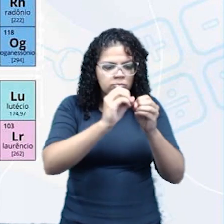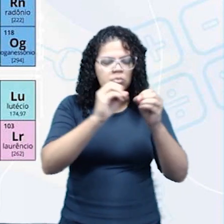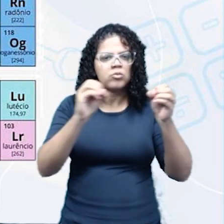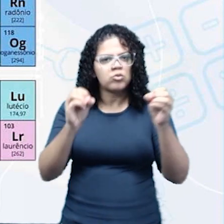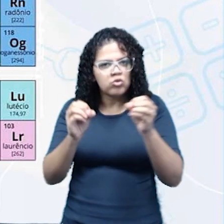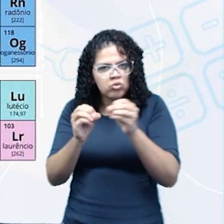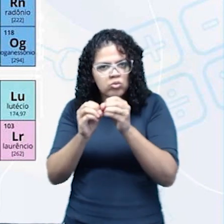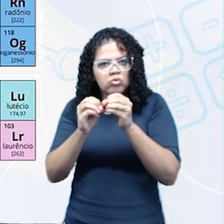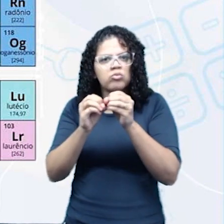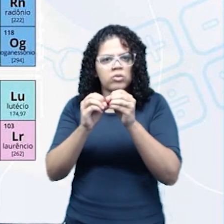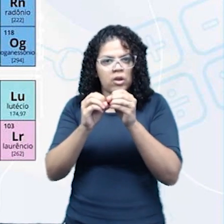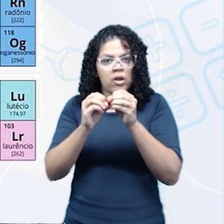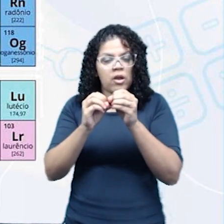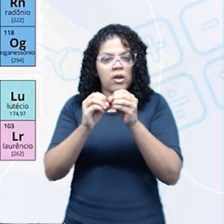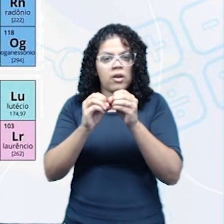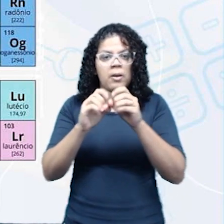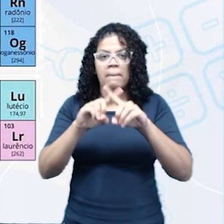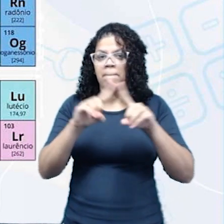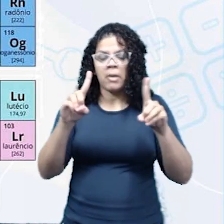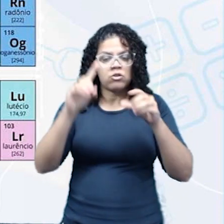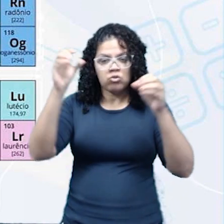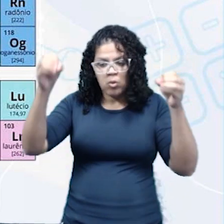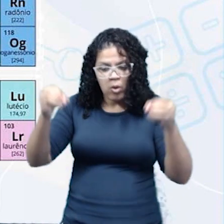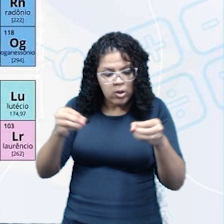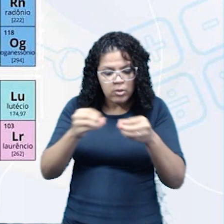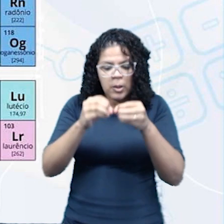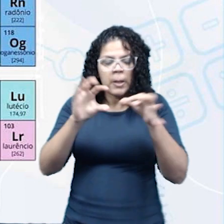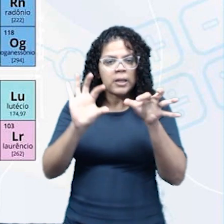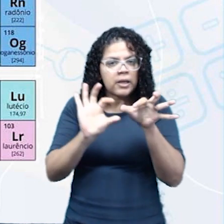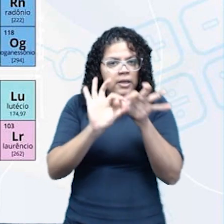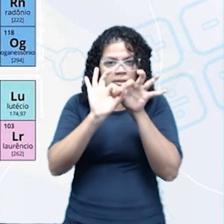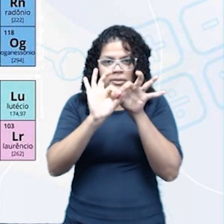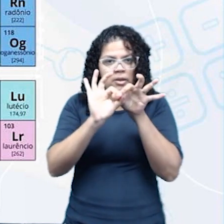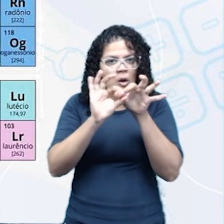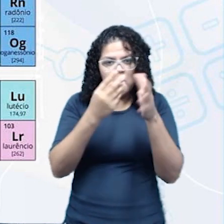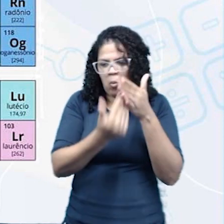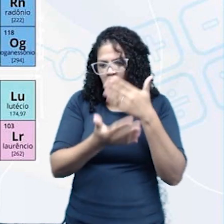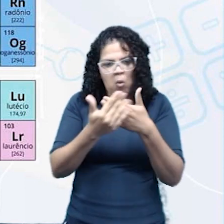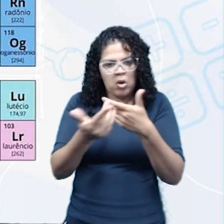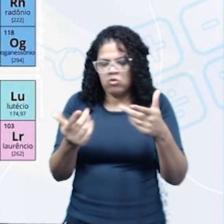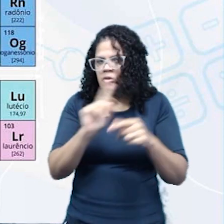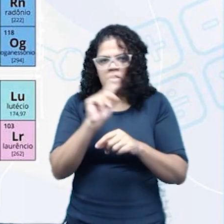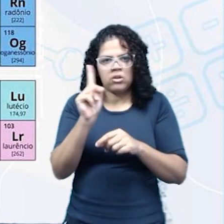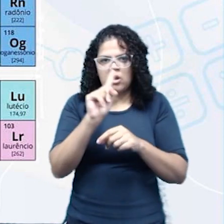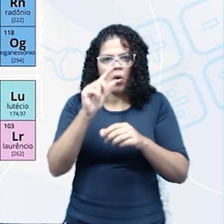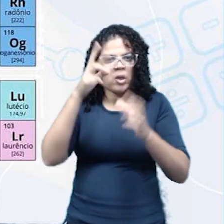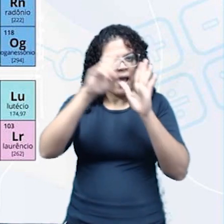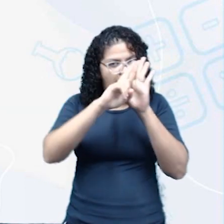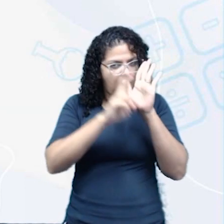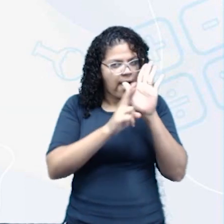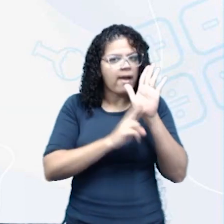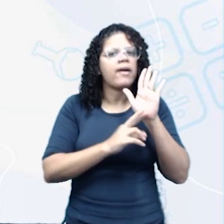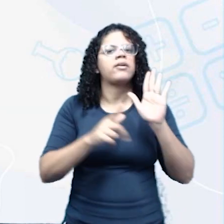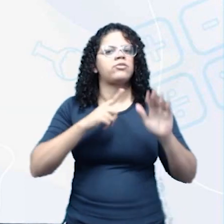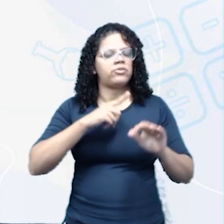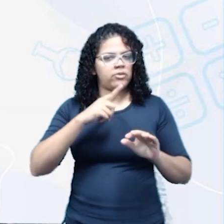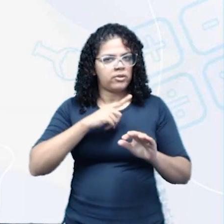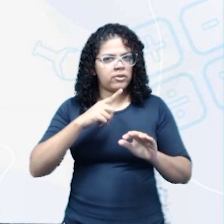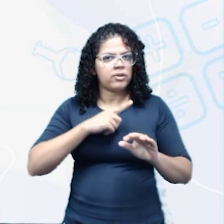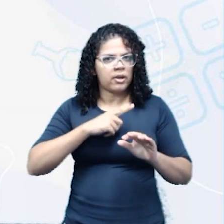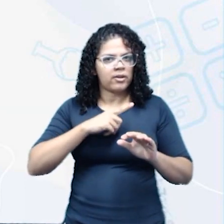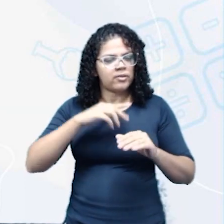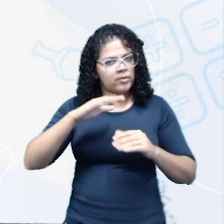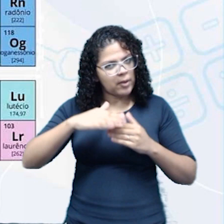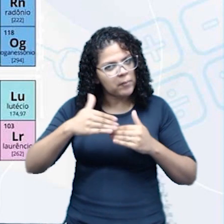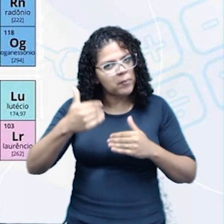isso, mas não é uma combinação aleatória. Existem regras para esses elementos se combinarem. Isso pode ser um tema da